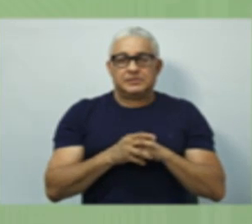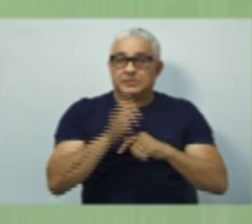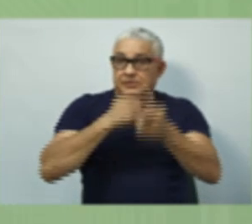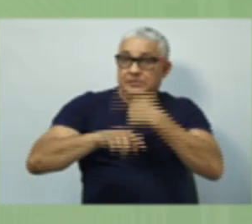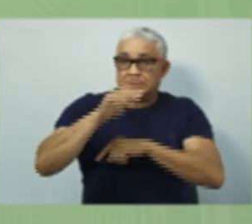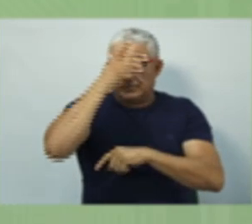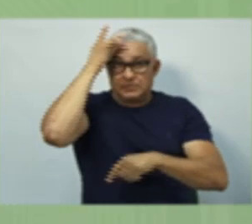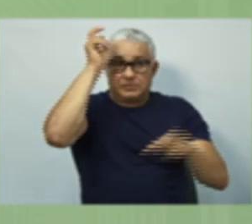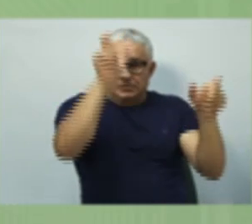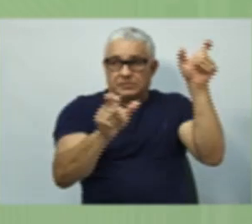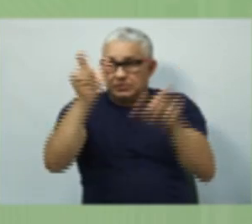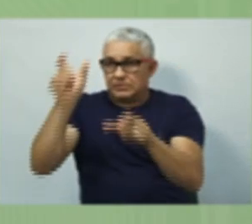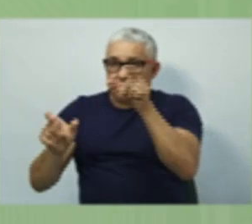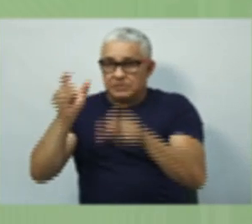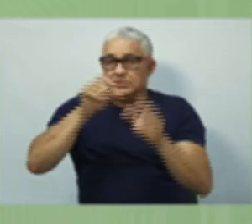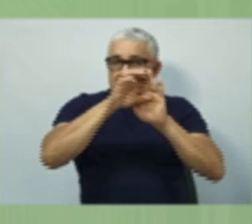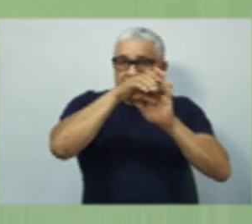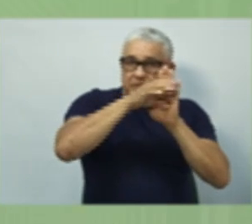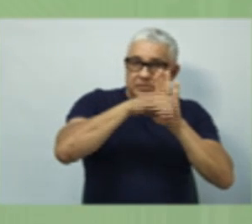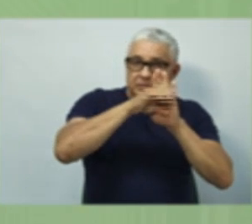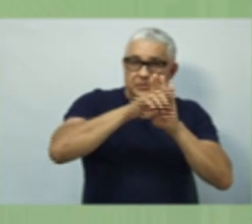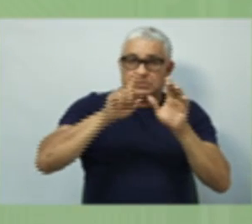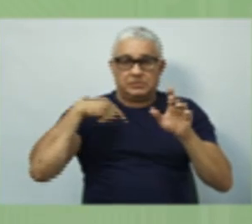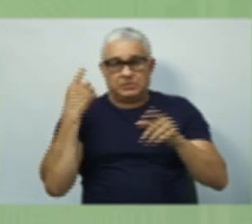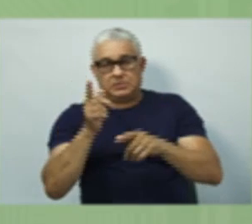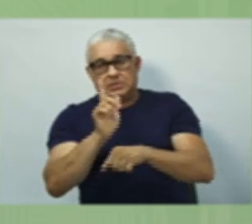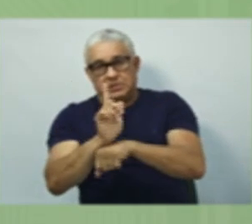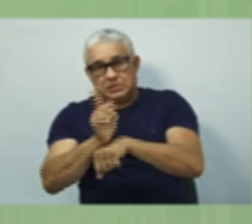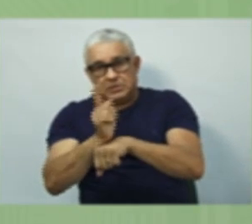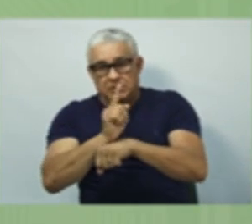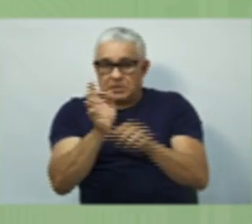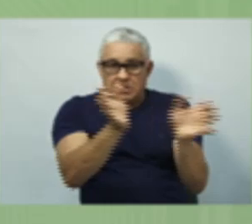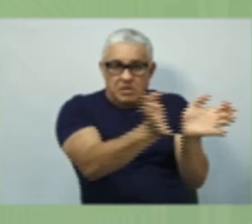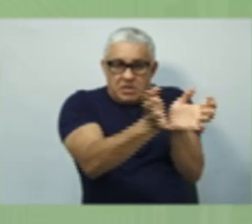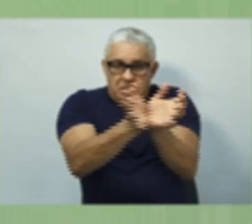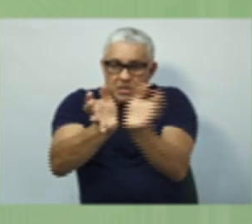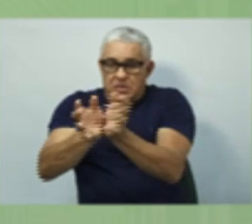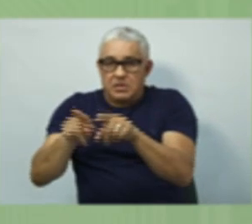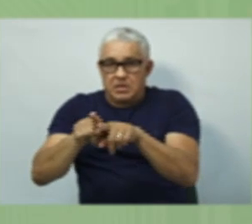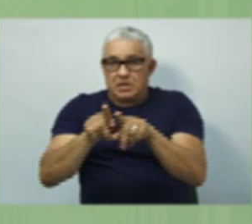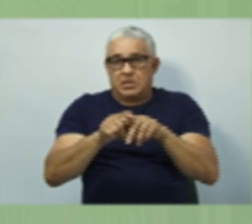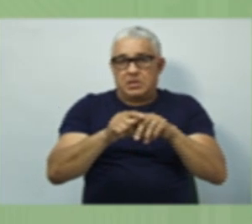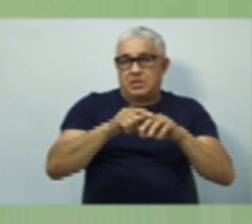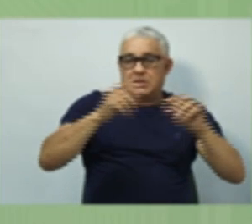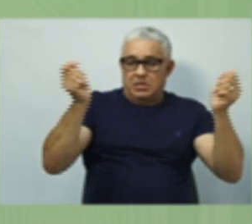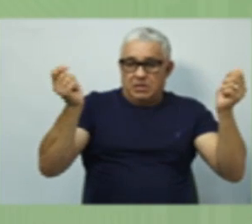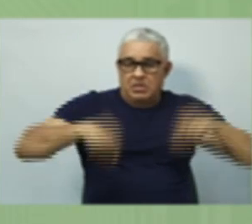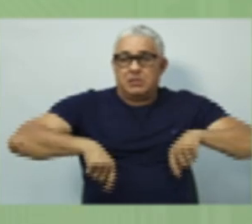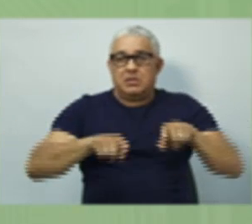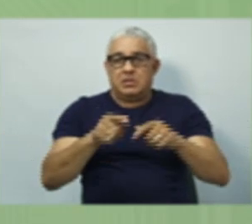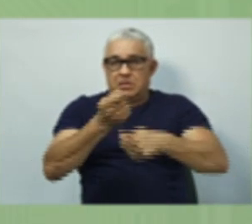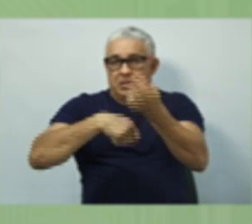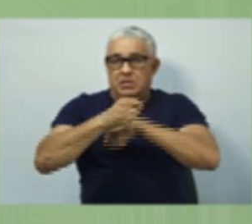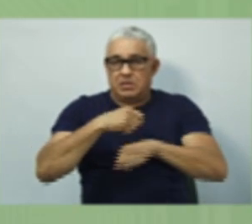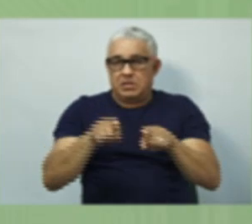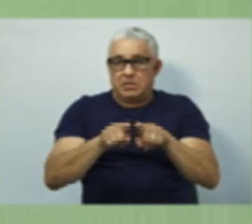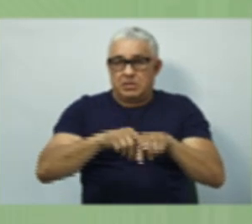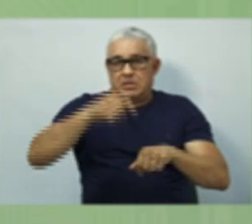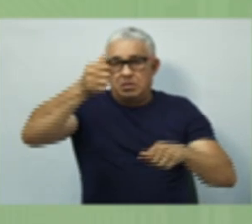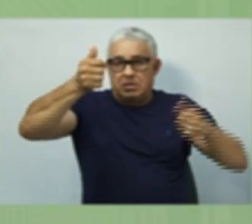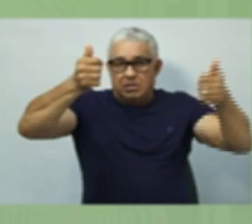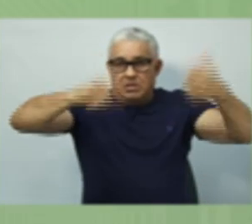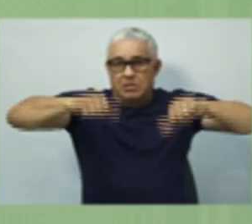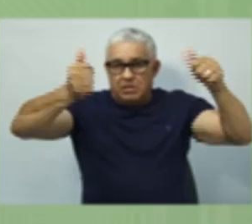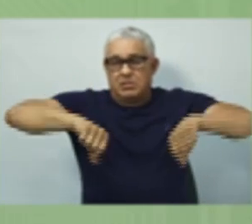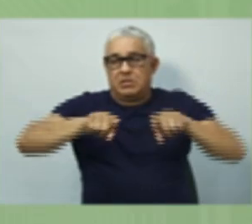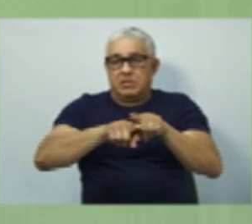através de toda a nossa gerência de equipes, habilidades do administrador e qualidade total,